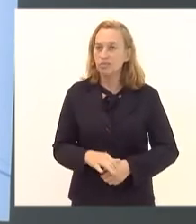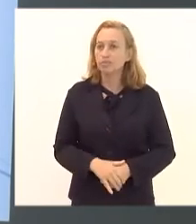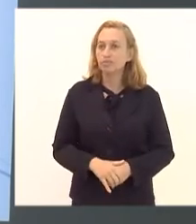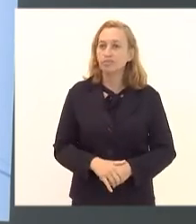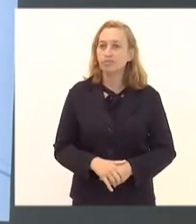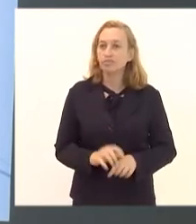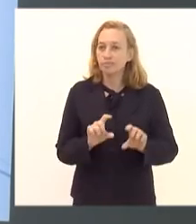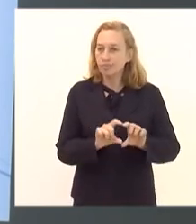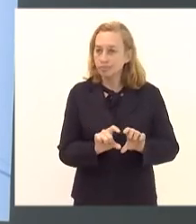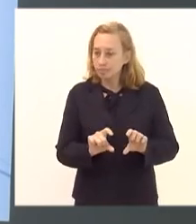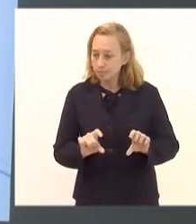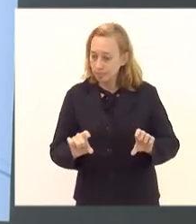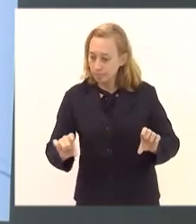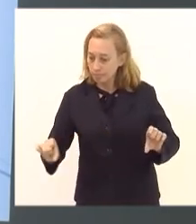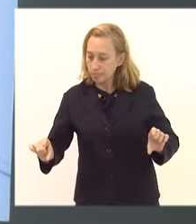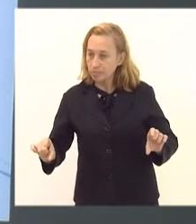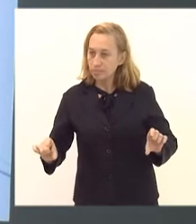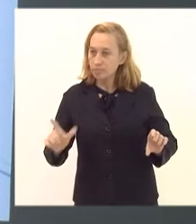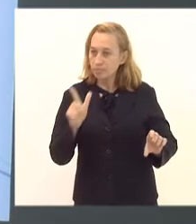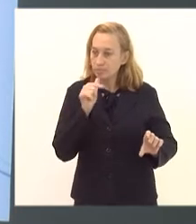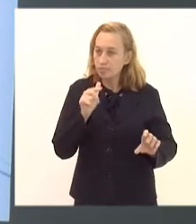Rio Roncador.